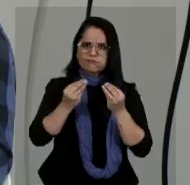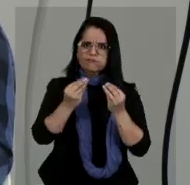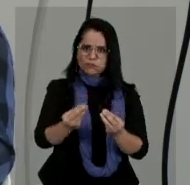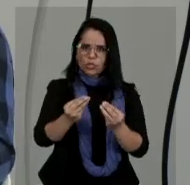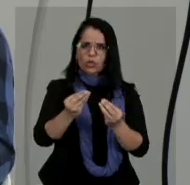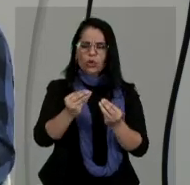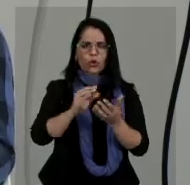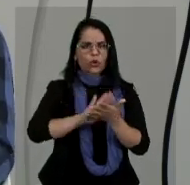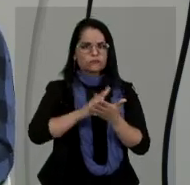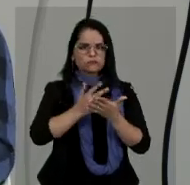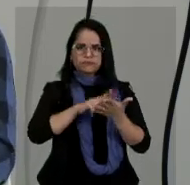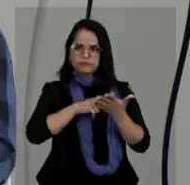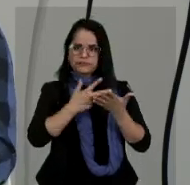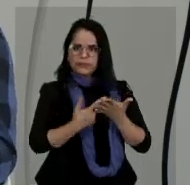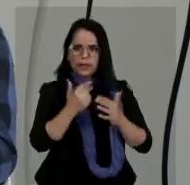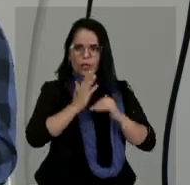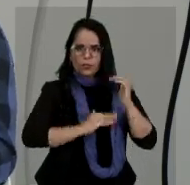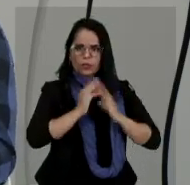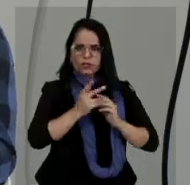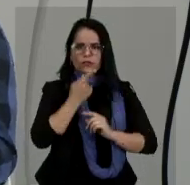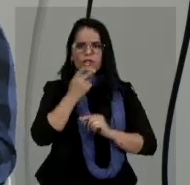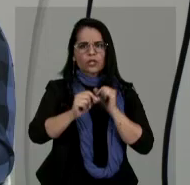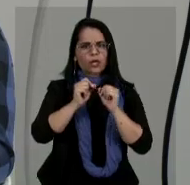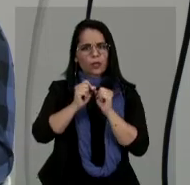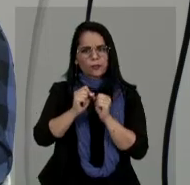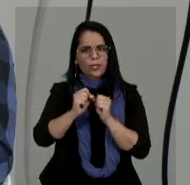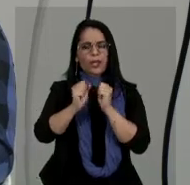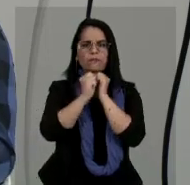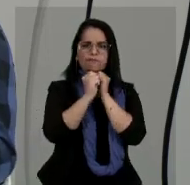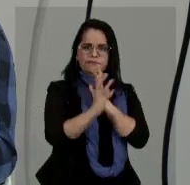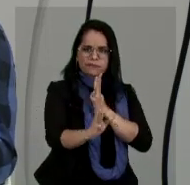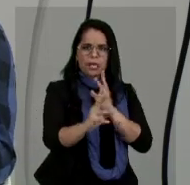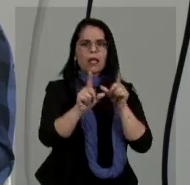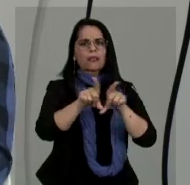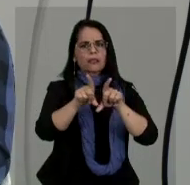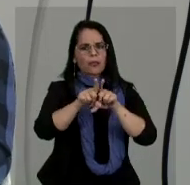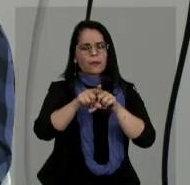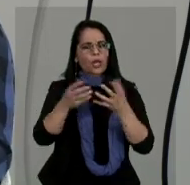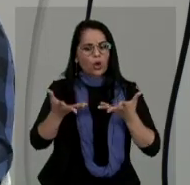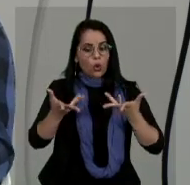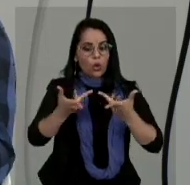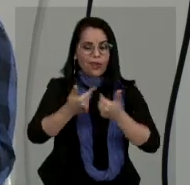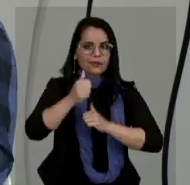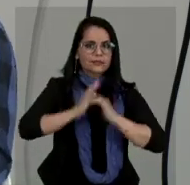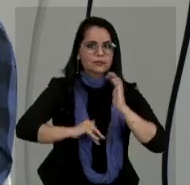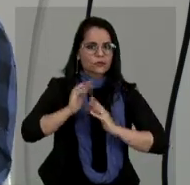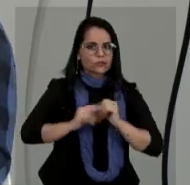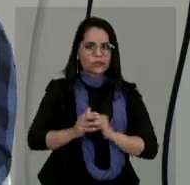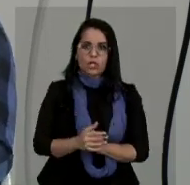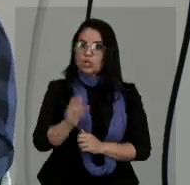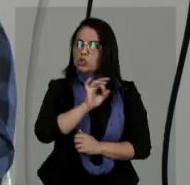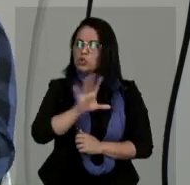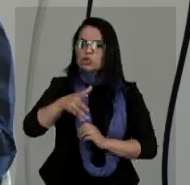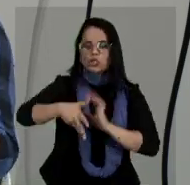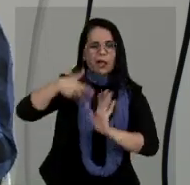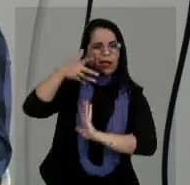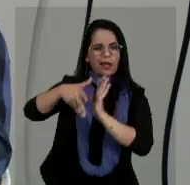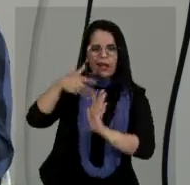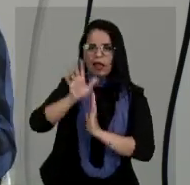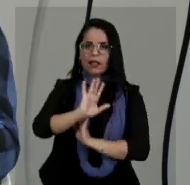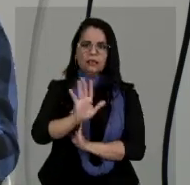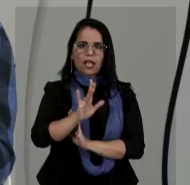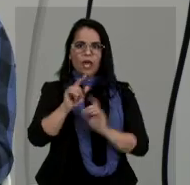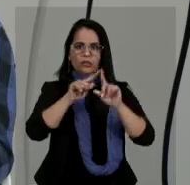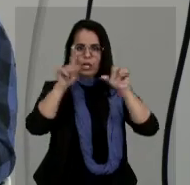E para garantir esse profissional, a gente vai falar de proeficiência, de qualificação profissional, porque não basta sinalizar, não basta ter